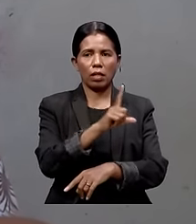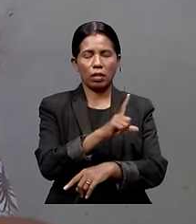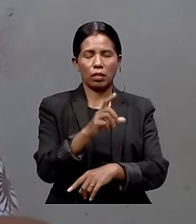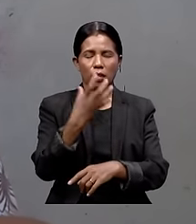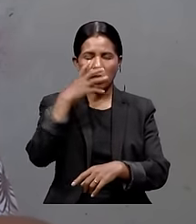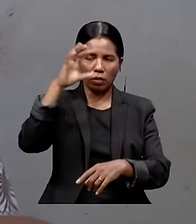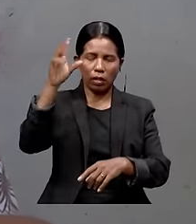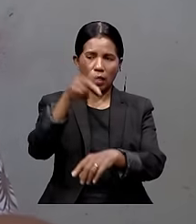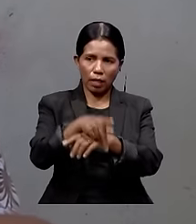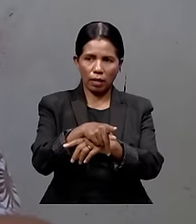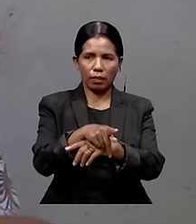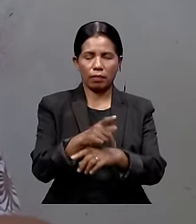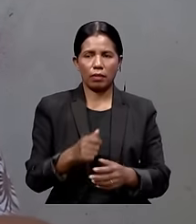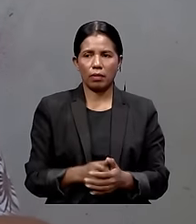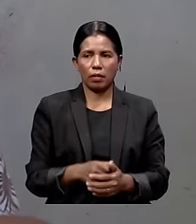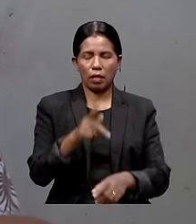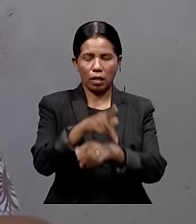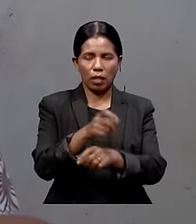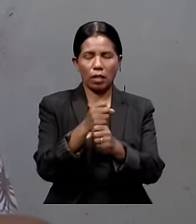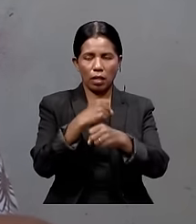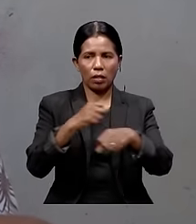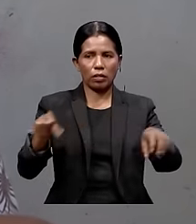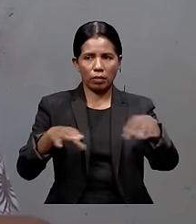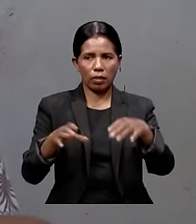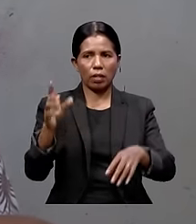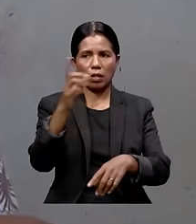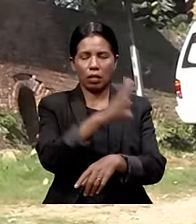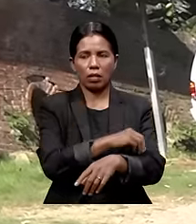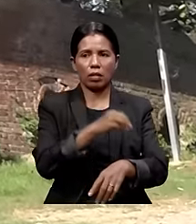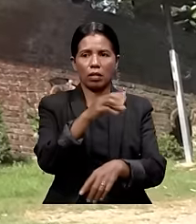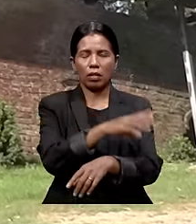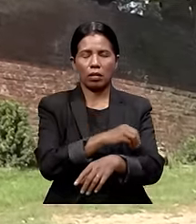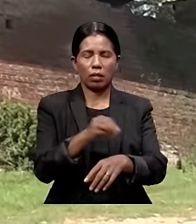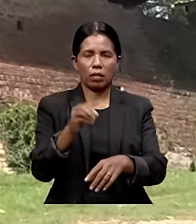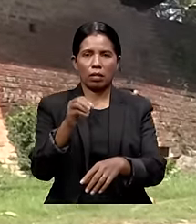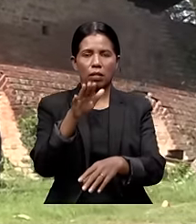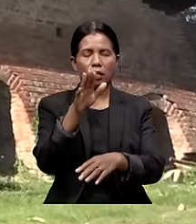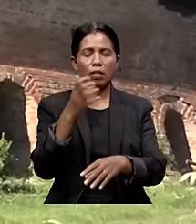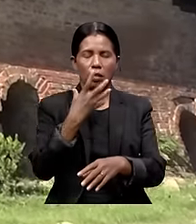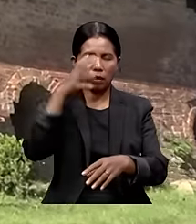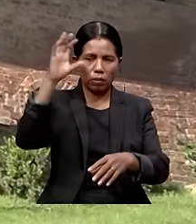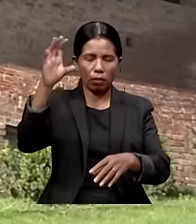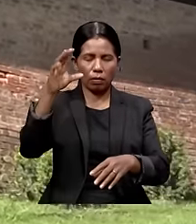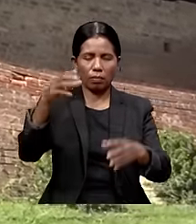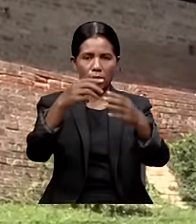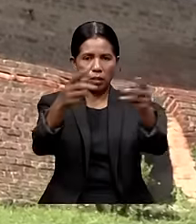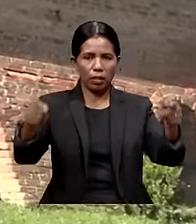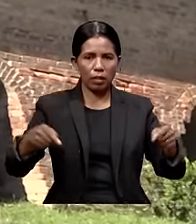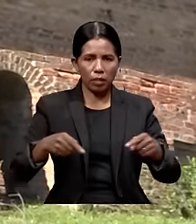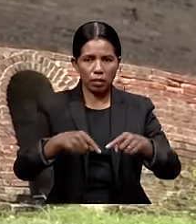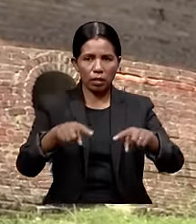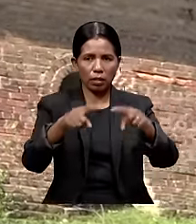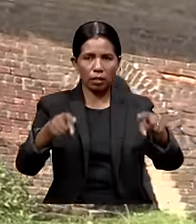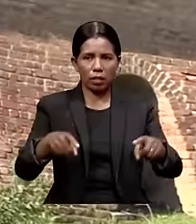hanse kalan kalan ni halu servisu hene loro ni ba na hiave ti zolo ni ane ba loke ona abriku bot bot ne